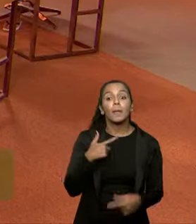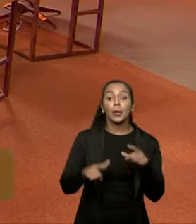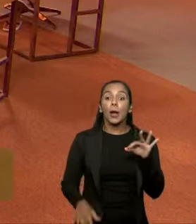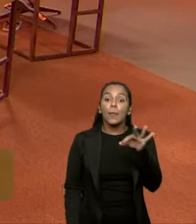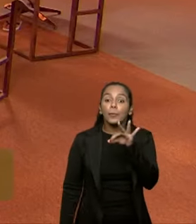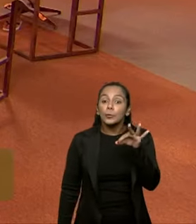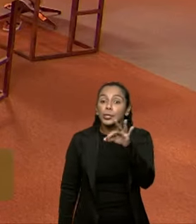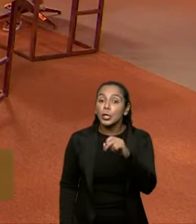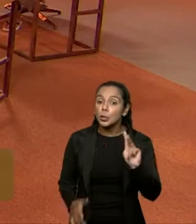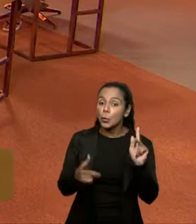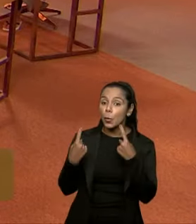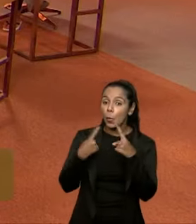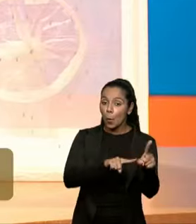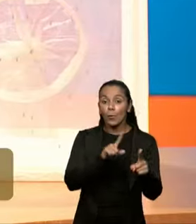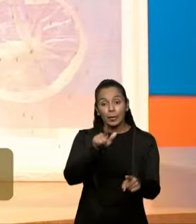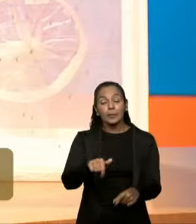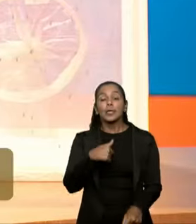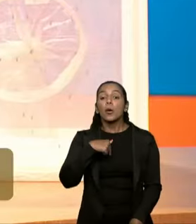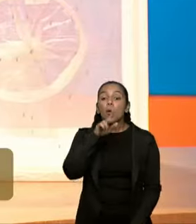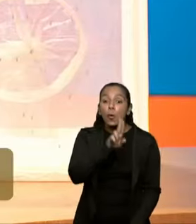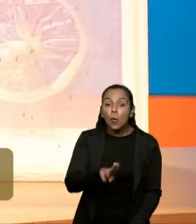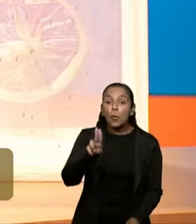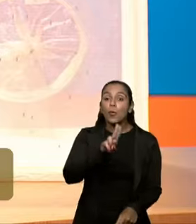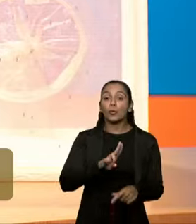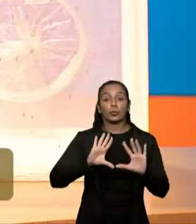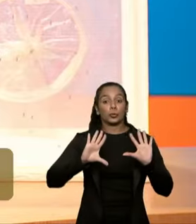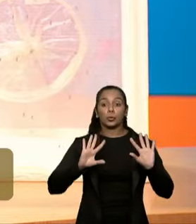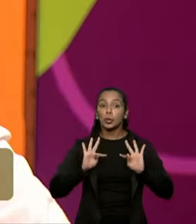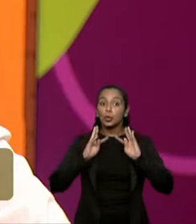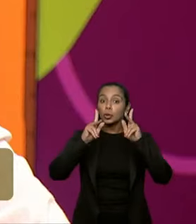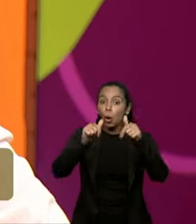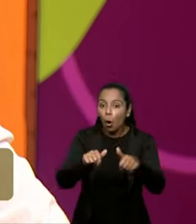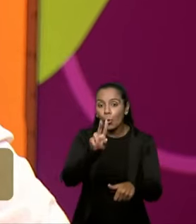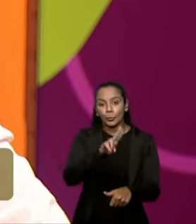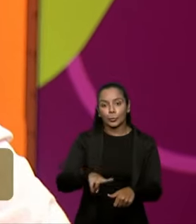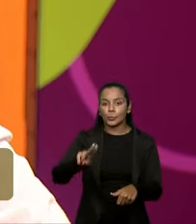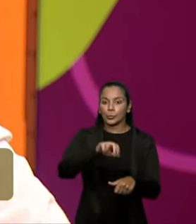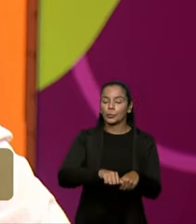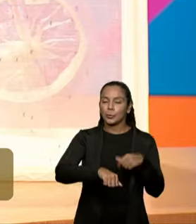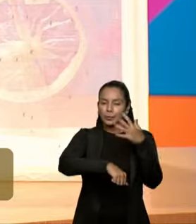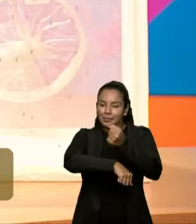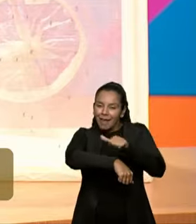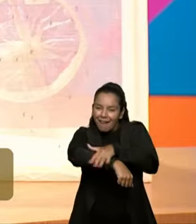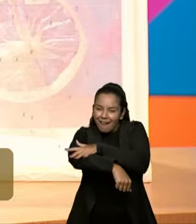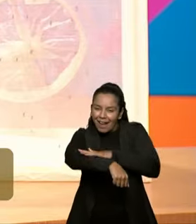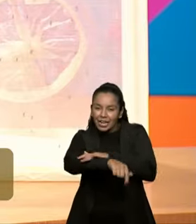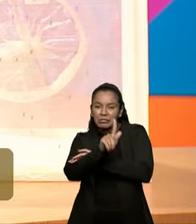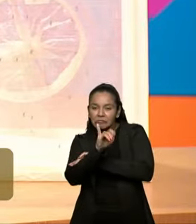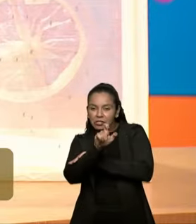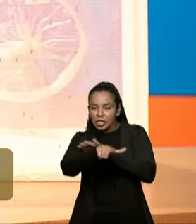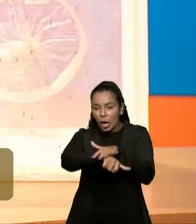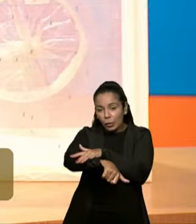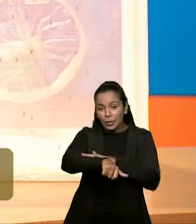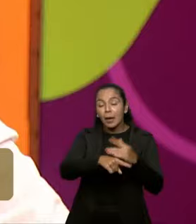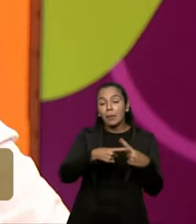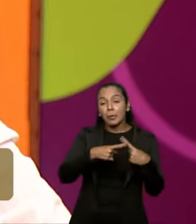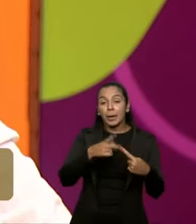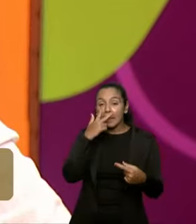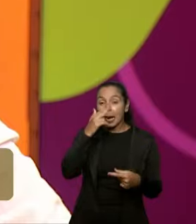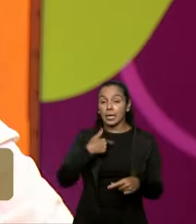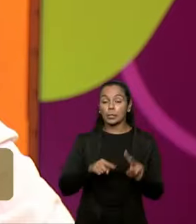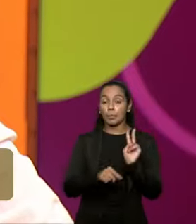você, vai pegar, entendeu? É o uso coletivo do repelente. Porque normalmente a gente usa o repelente como uma proteção individual.